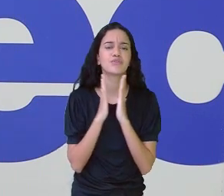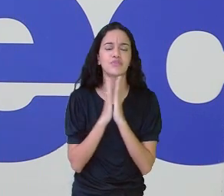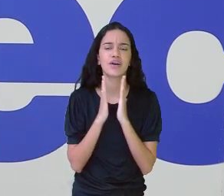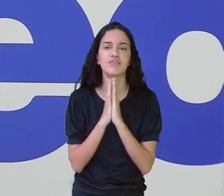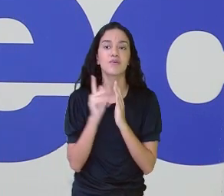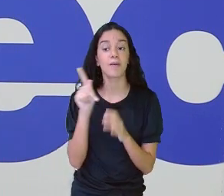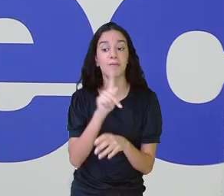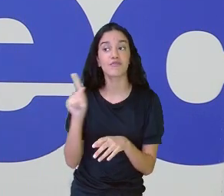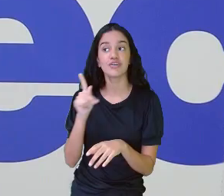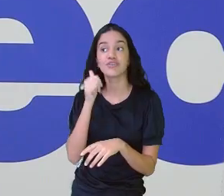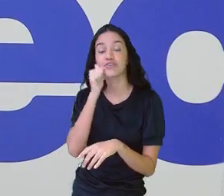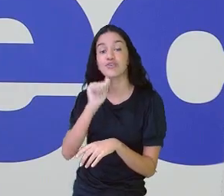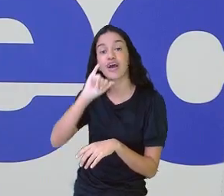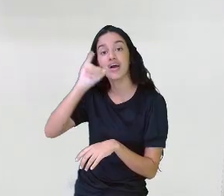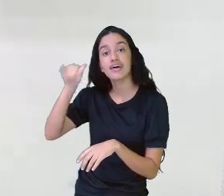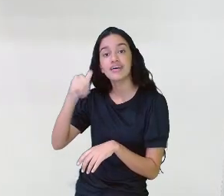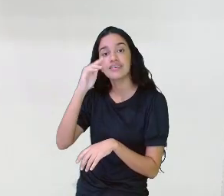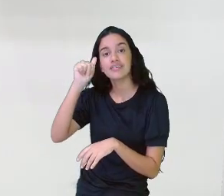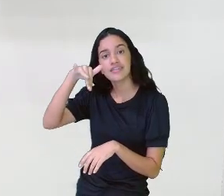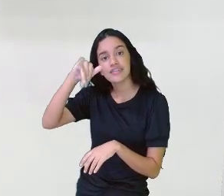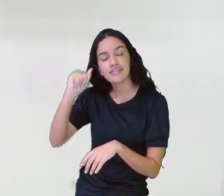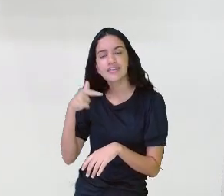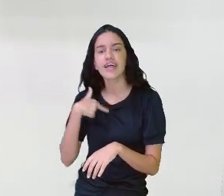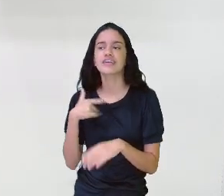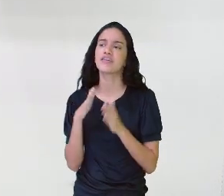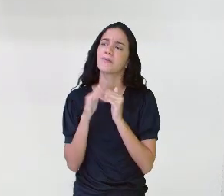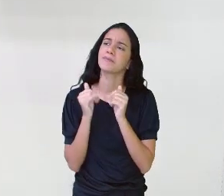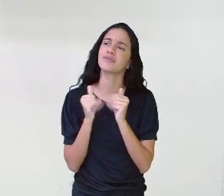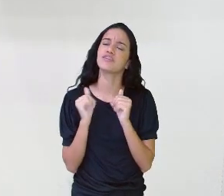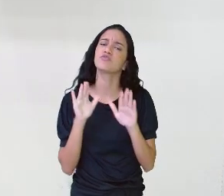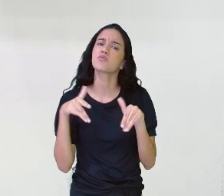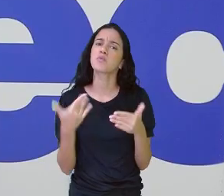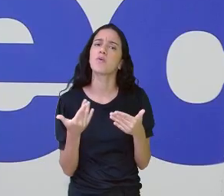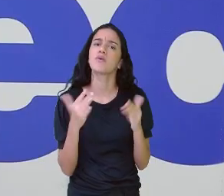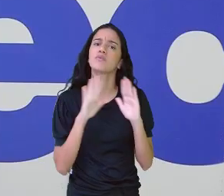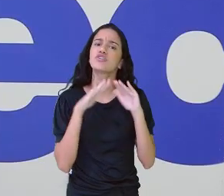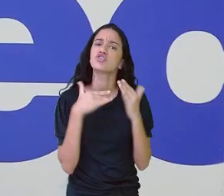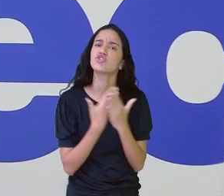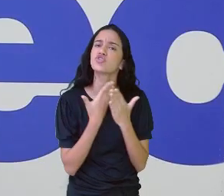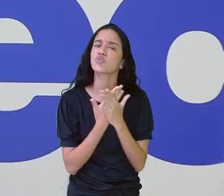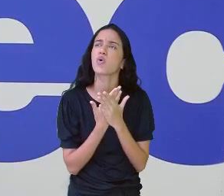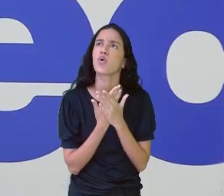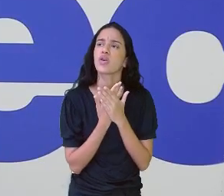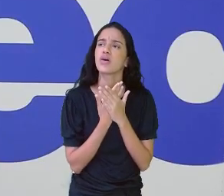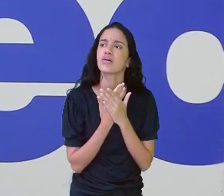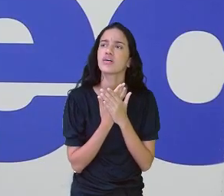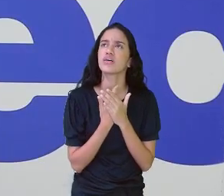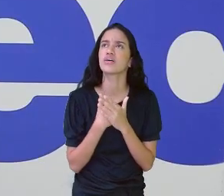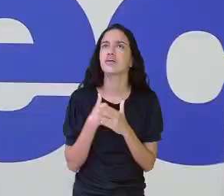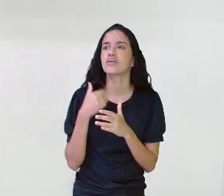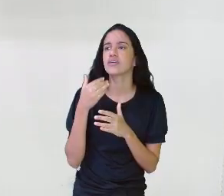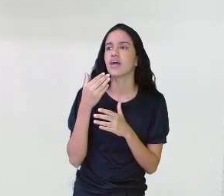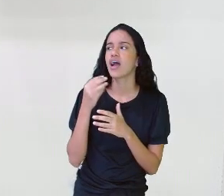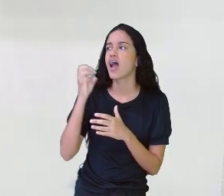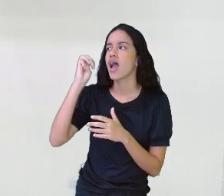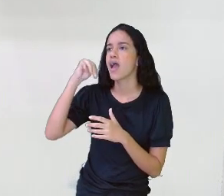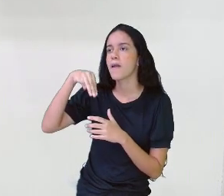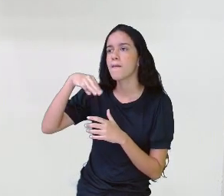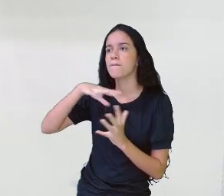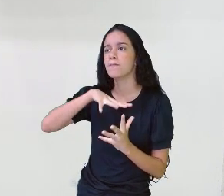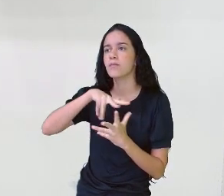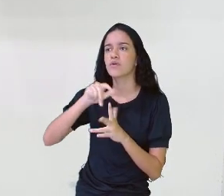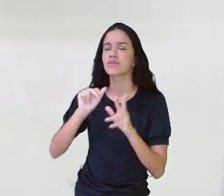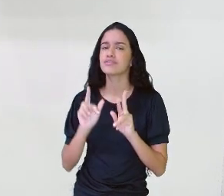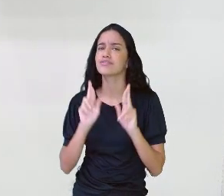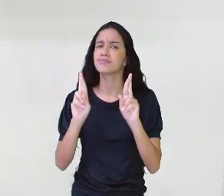aniversariou ontem. Um beijo. Qual é a escola de Juliana? Ela não falou. Se eu não me engano, é Mundo Esperança, se eu não estou enganada.